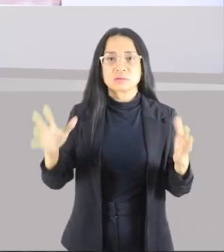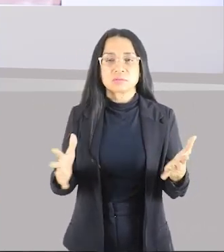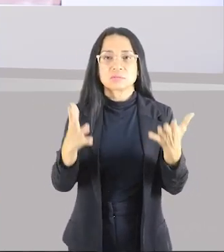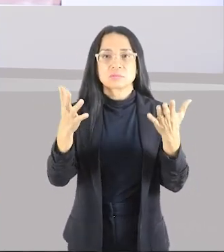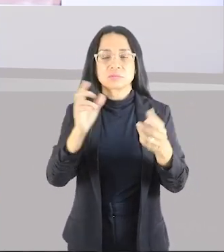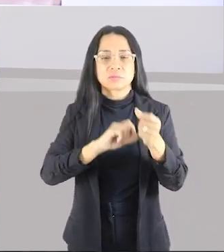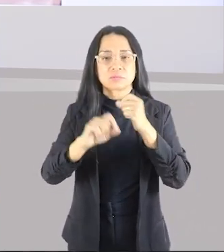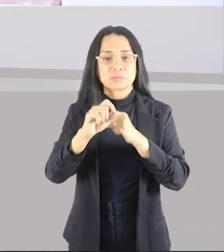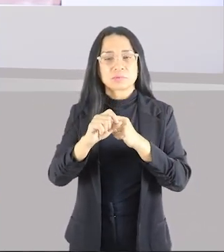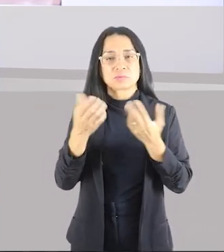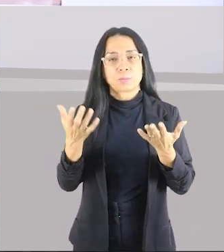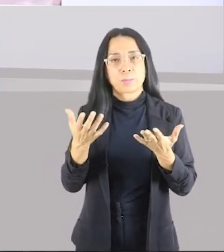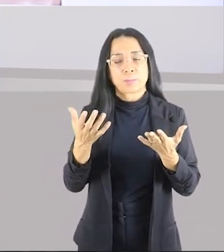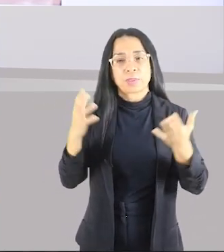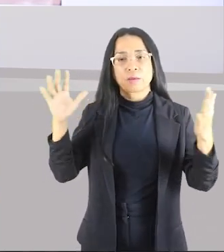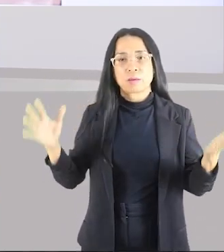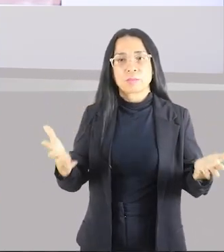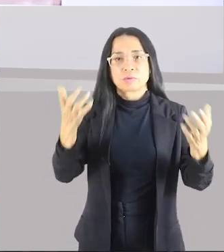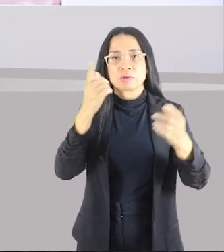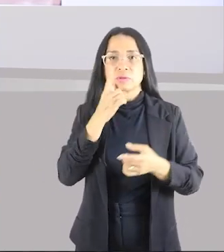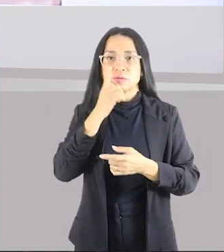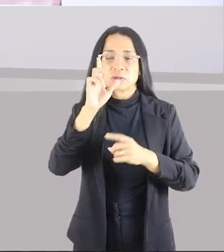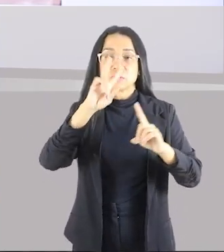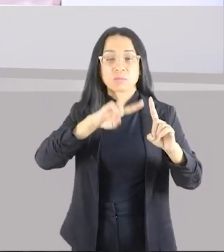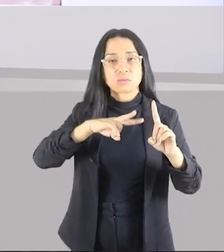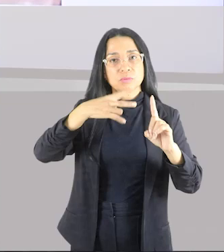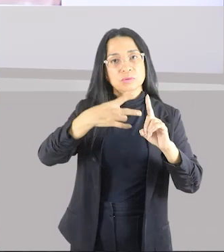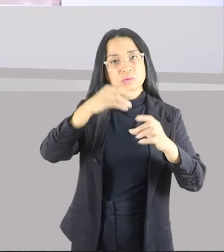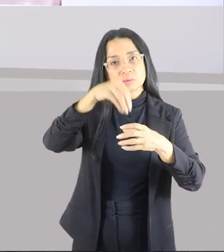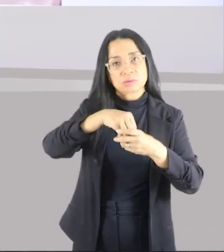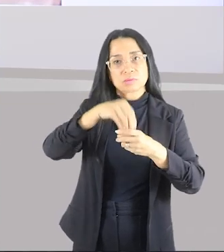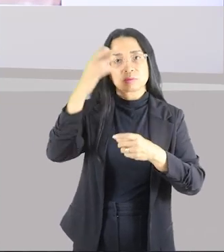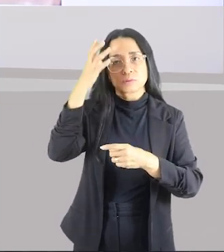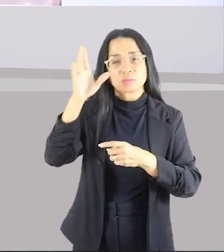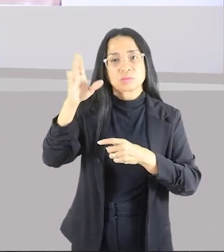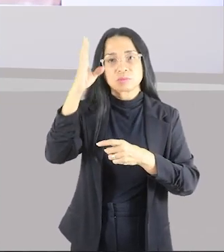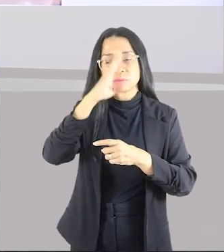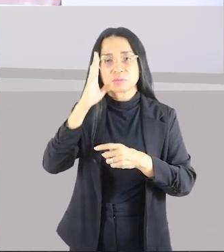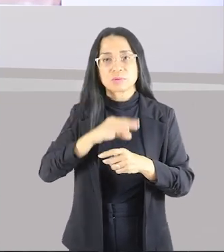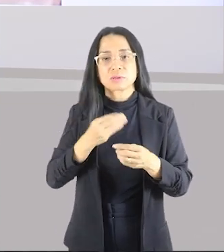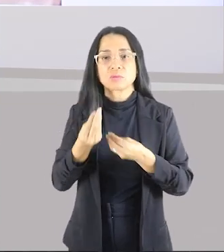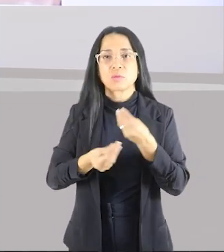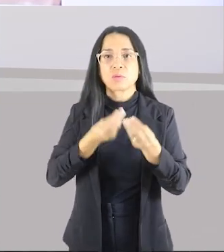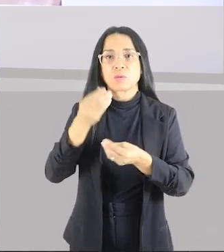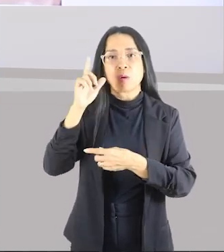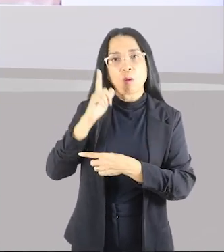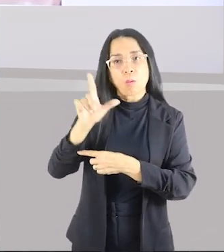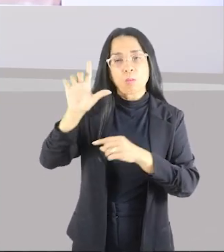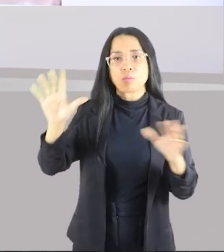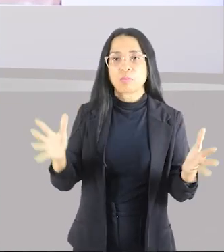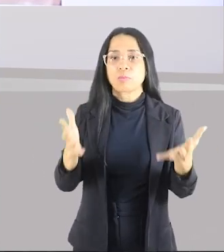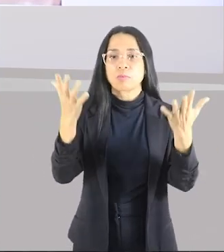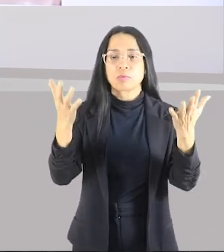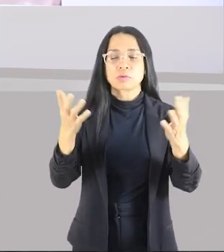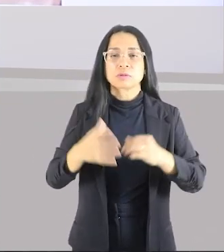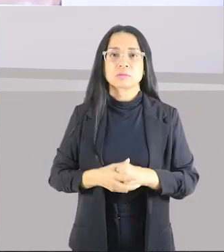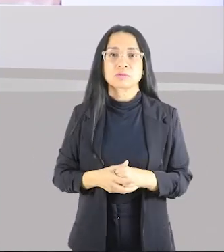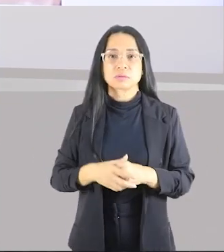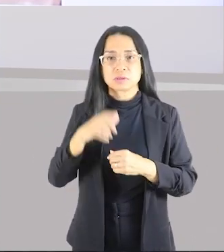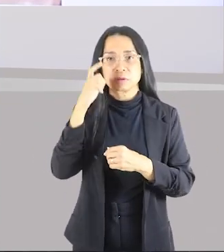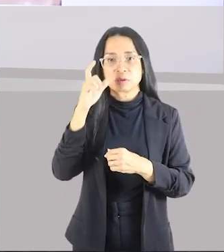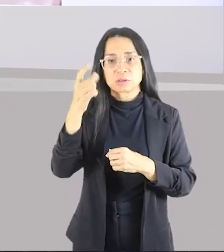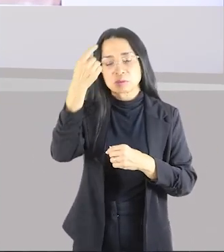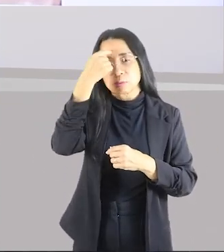seja, essa manifestação ganhou um destaque dentro da cultura do Brasil, assim como outras manifestações. É